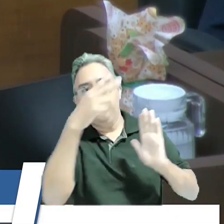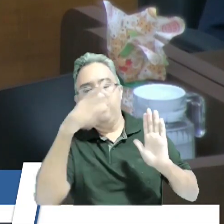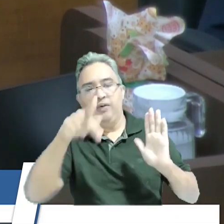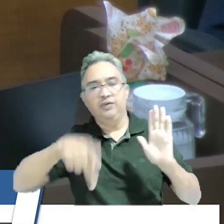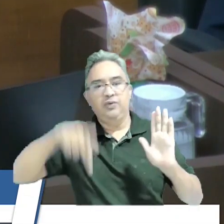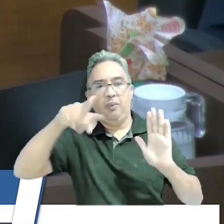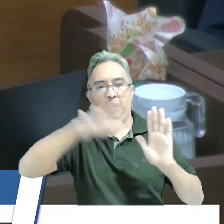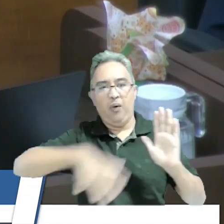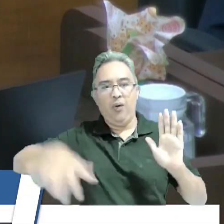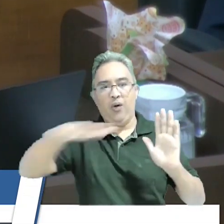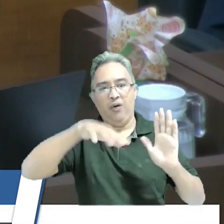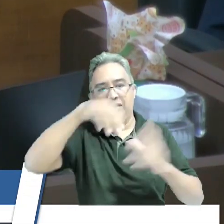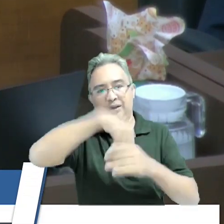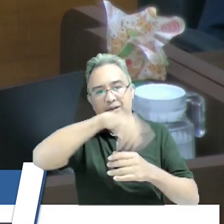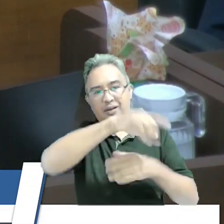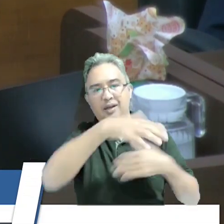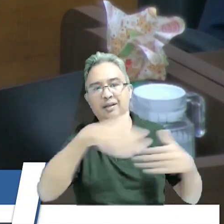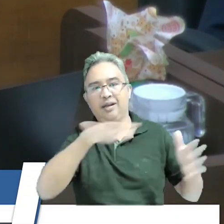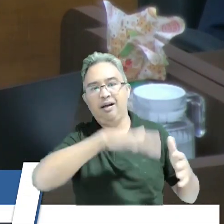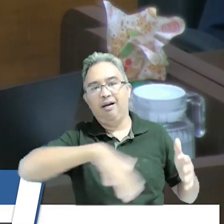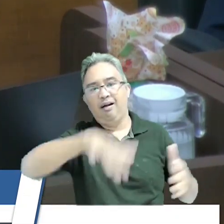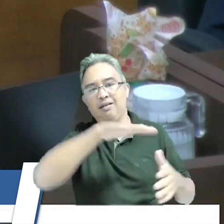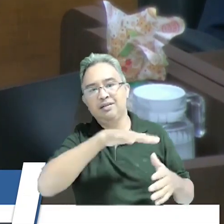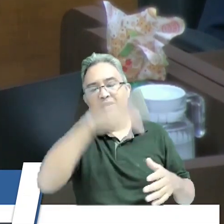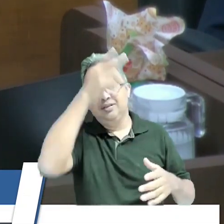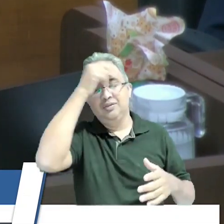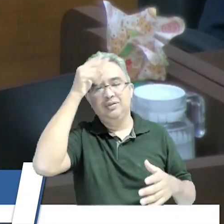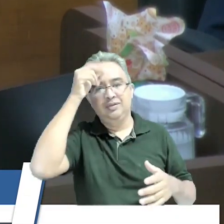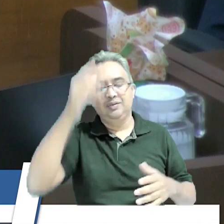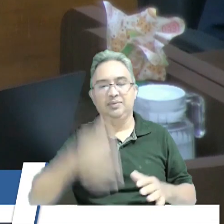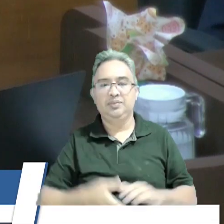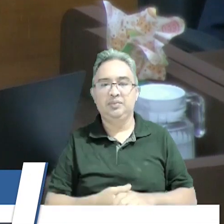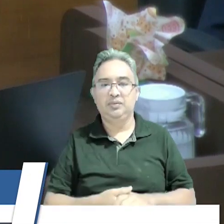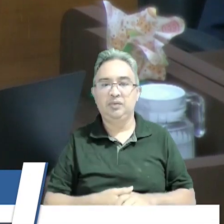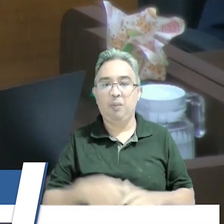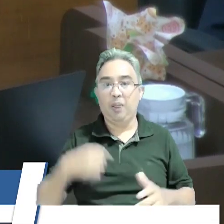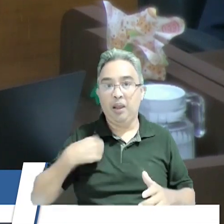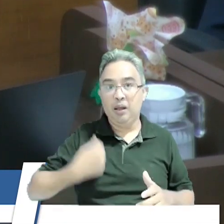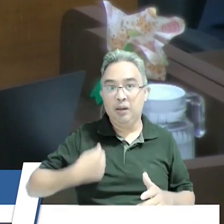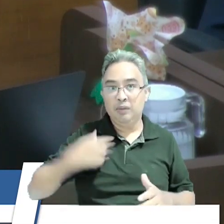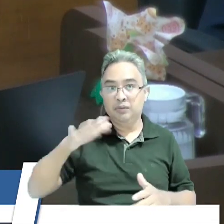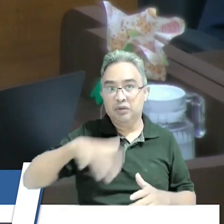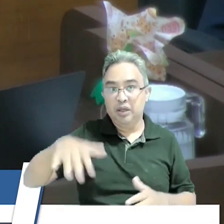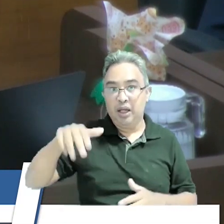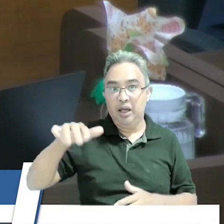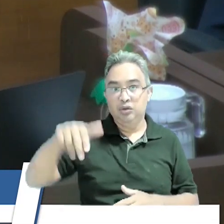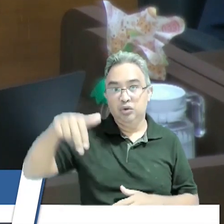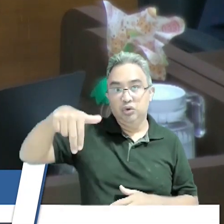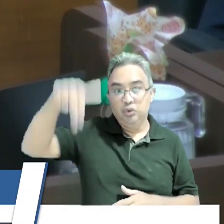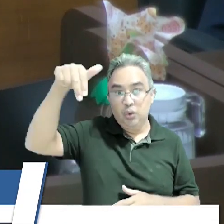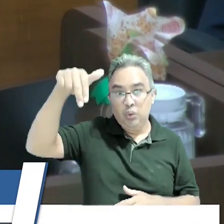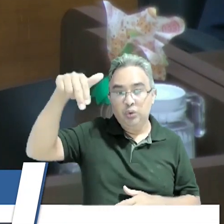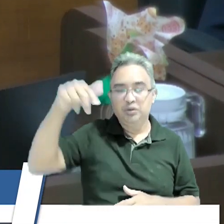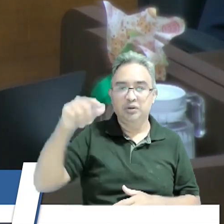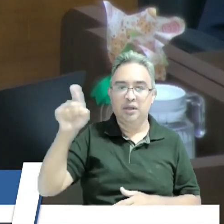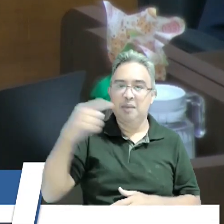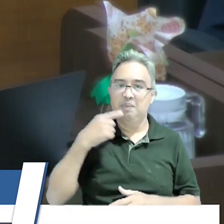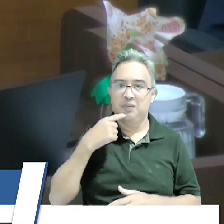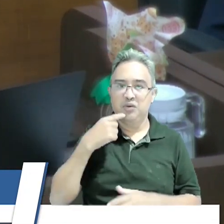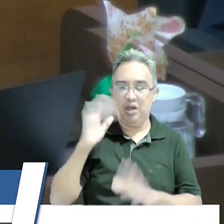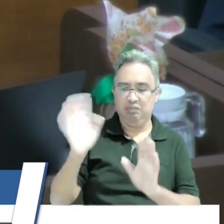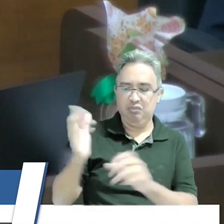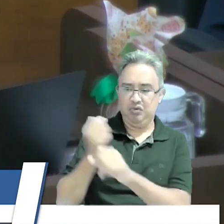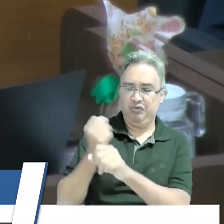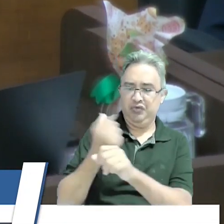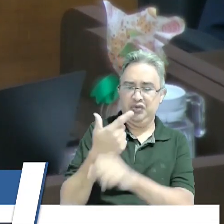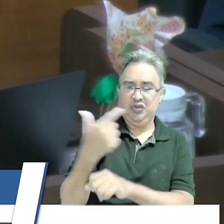dentro do gabinete do prefeito. E eu que moro ali na região norte, próximo, há 22 anos, que eu, vai completar 23